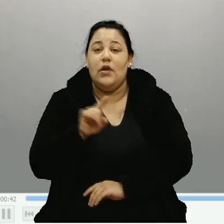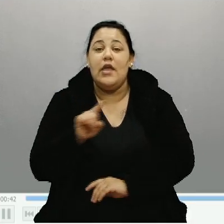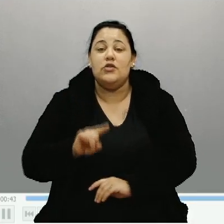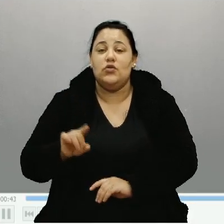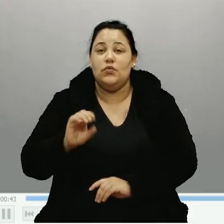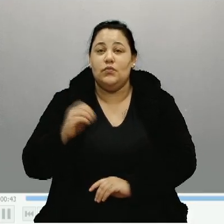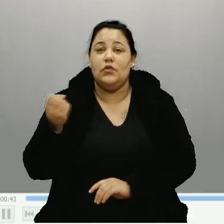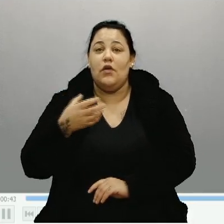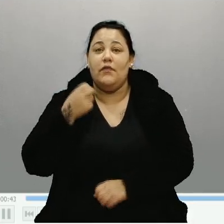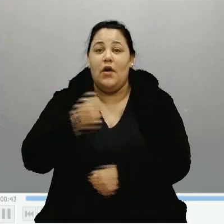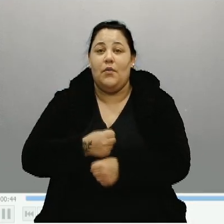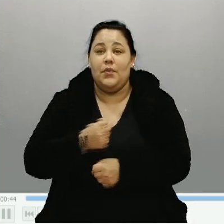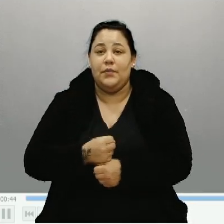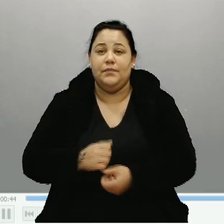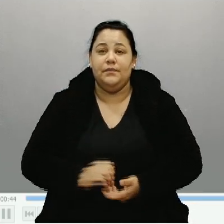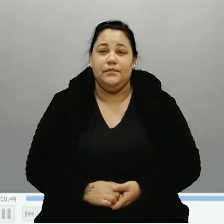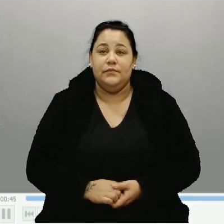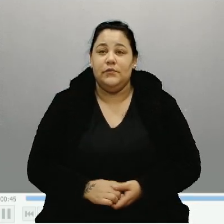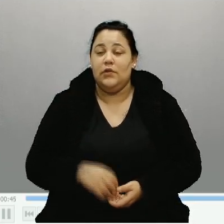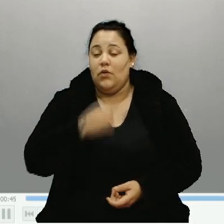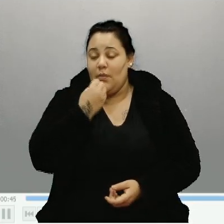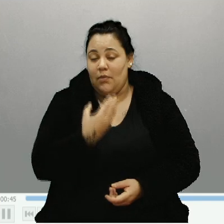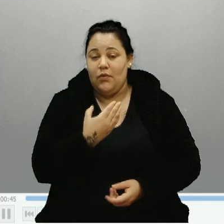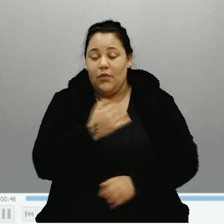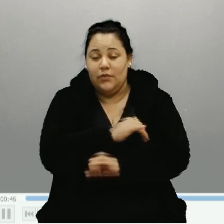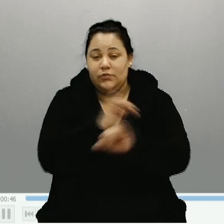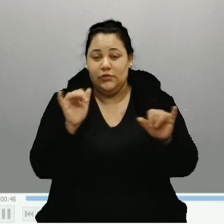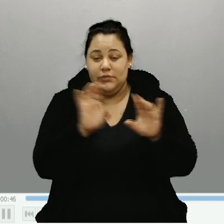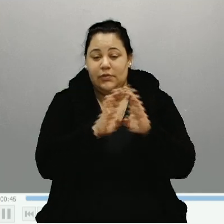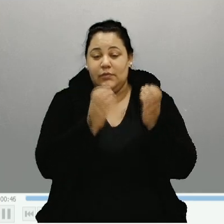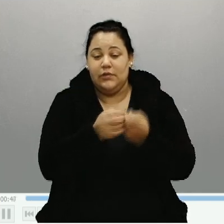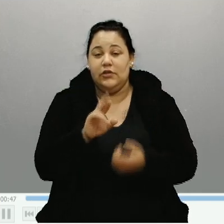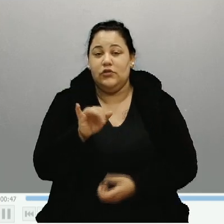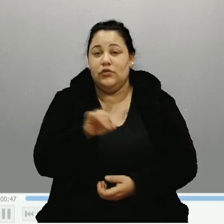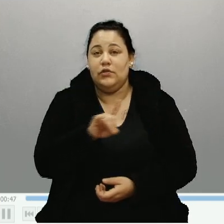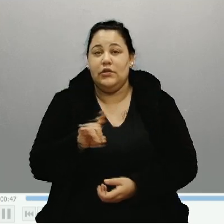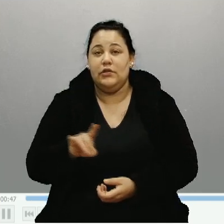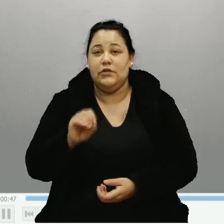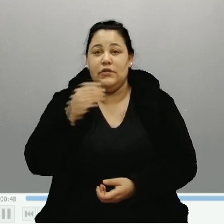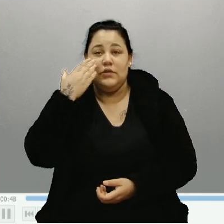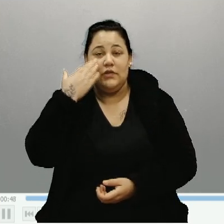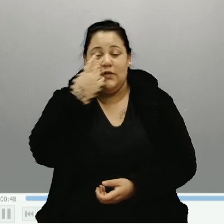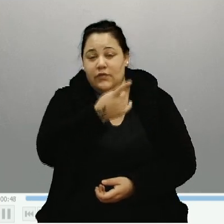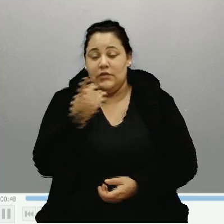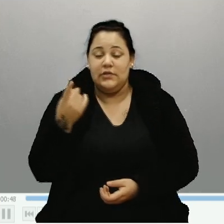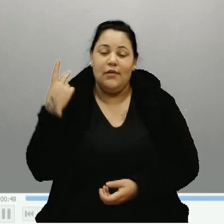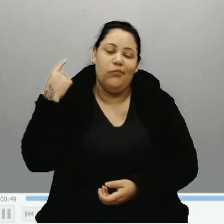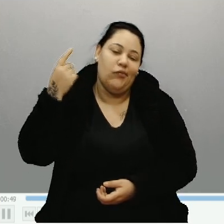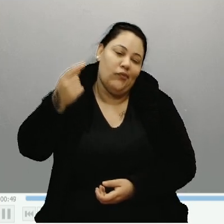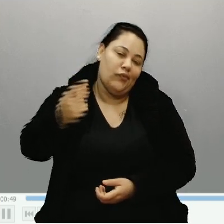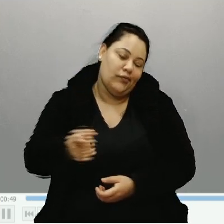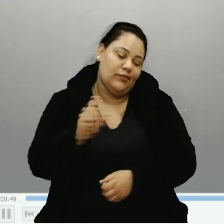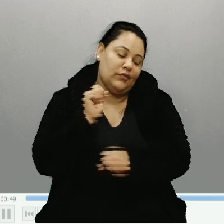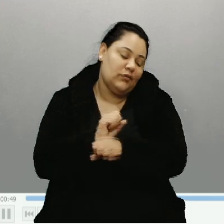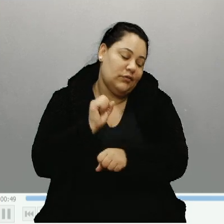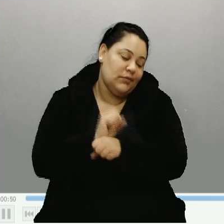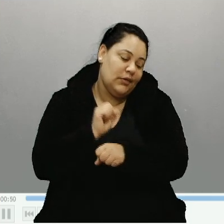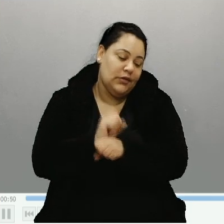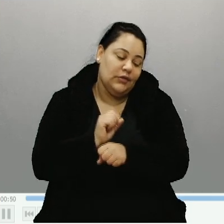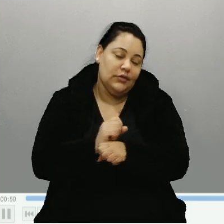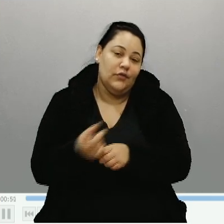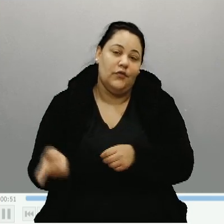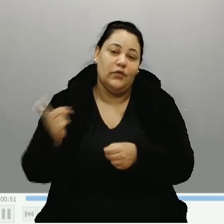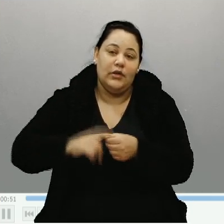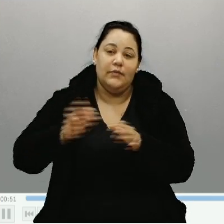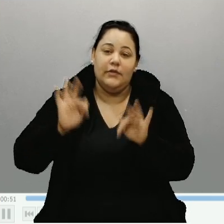Portanto, está aí uma boa notícia para a comunidade do Riso, que eu sei que há muito tempo está aguardando pela retomada dessa importante